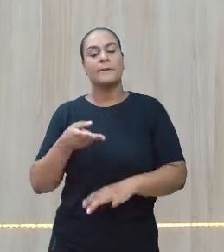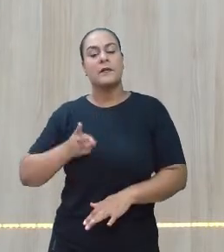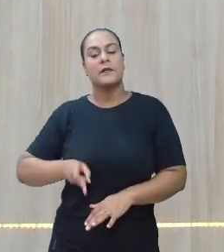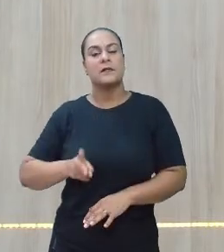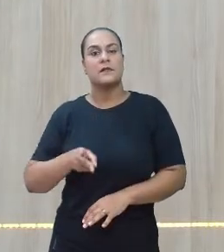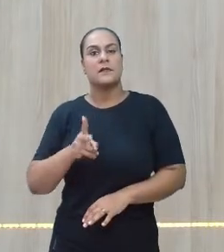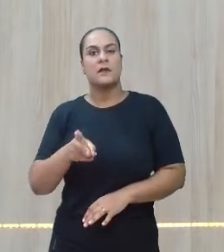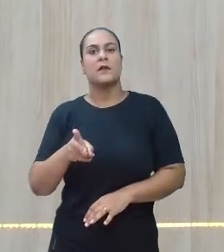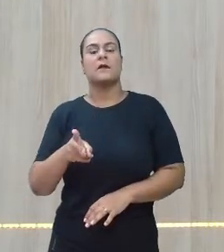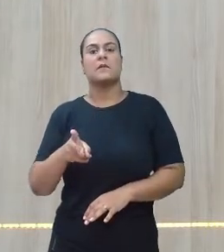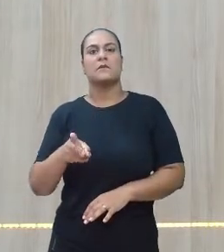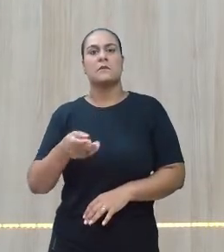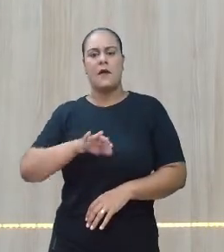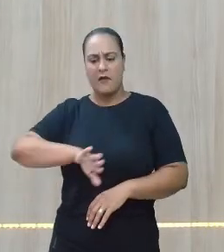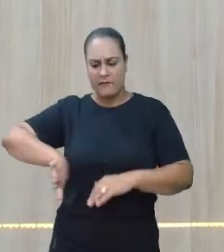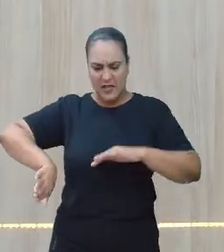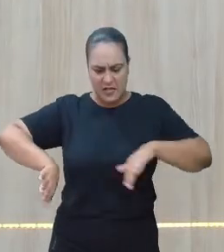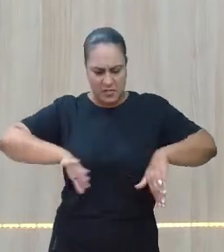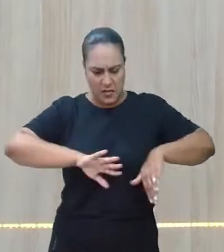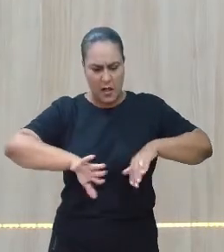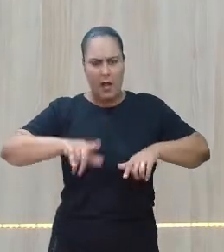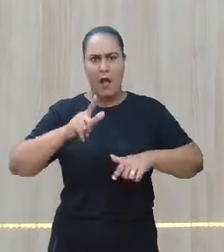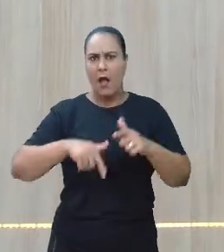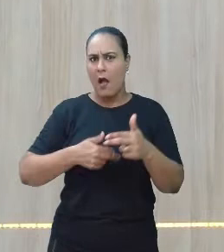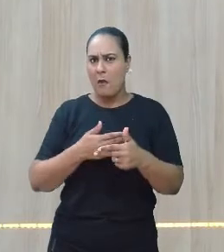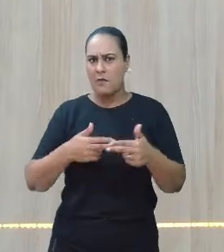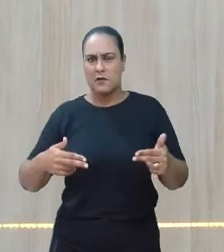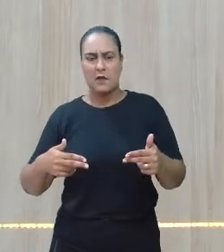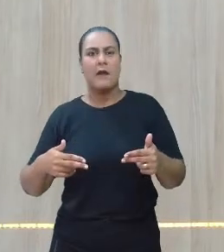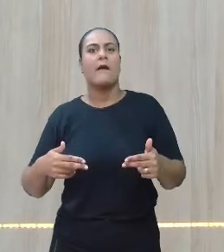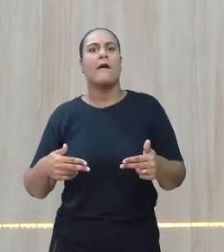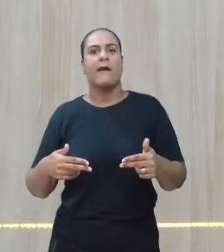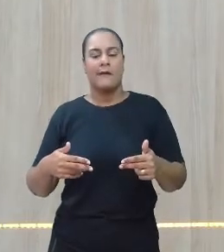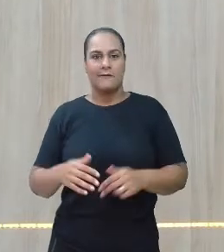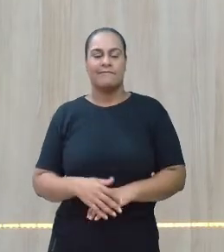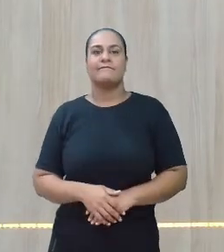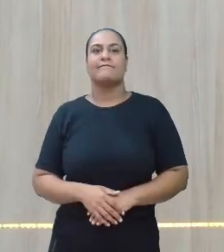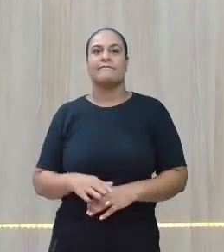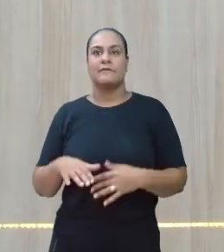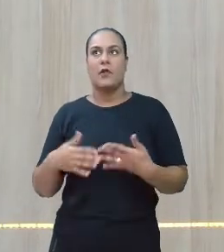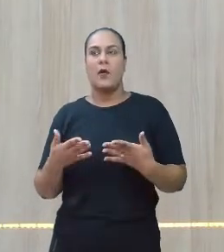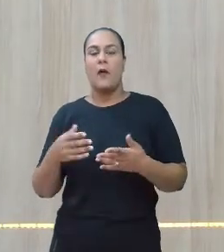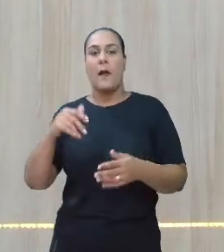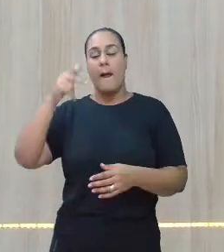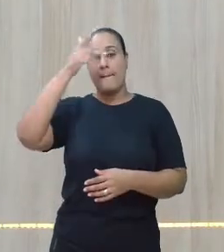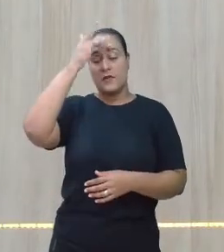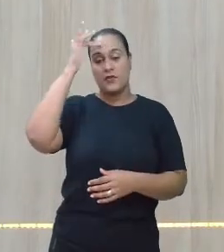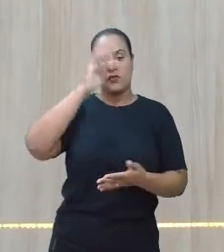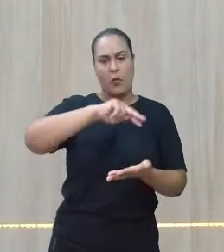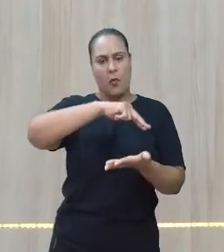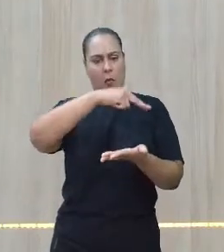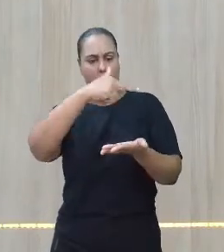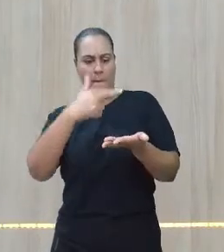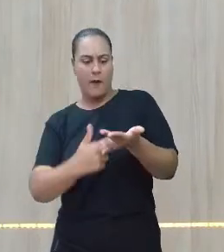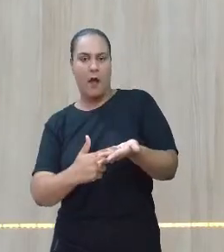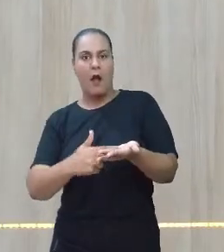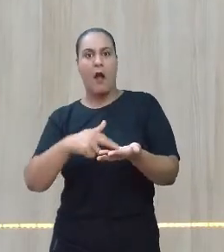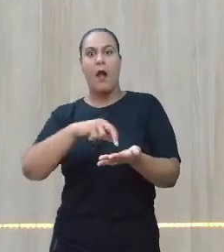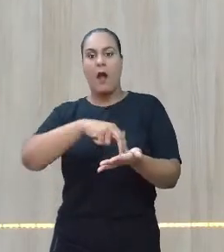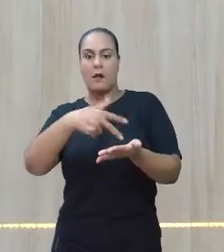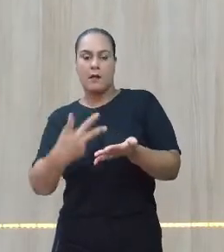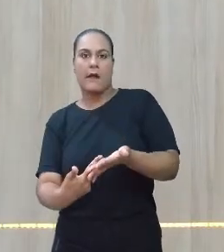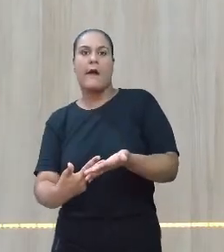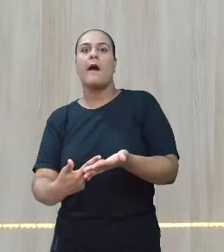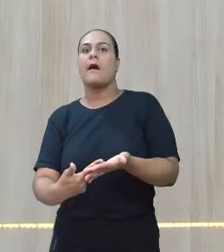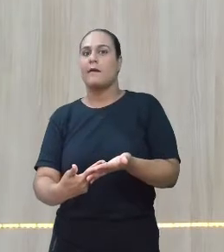deixar afastar alguns objetos que a pessoa, quando chega a deitar no chão, né, às vezes até a cair, para que a